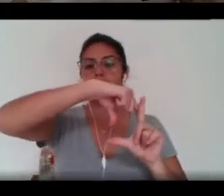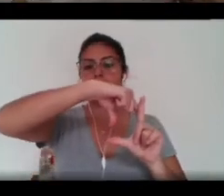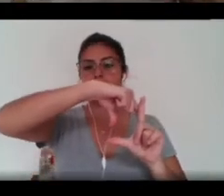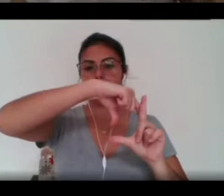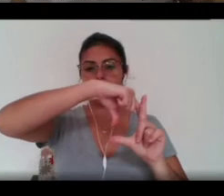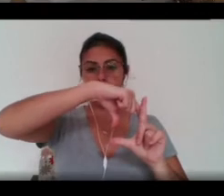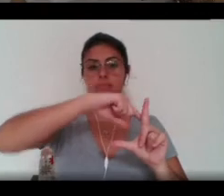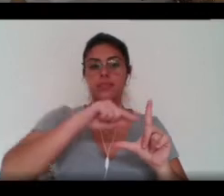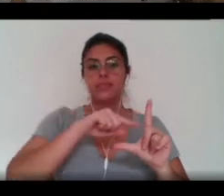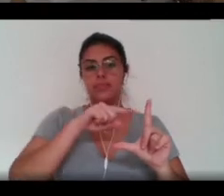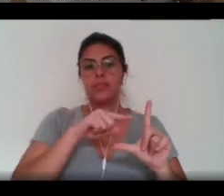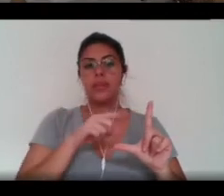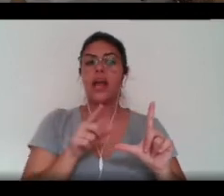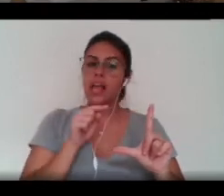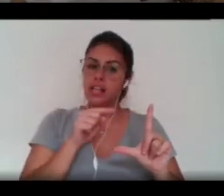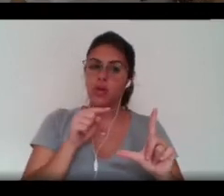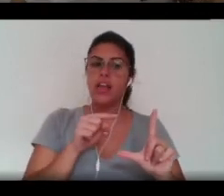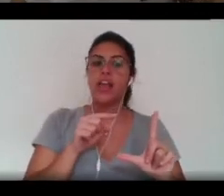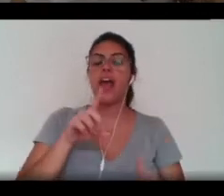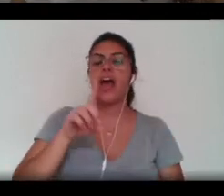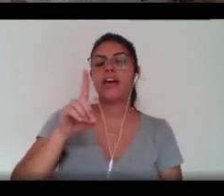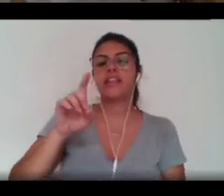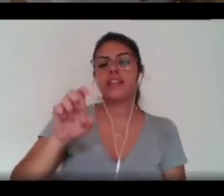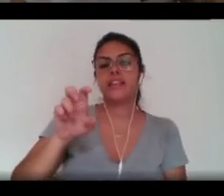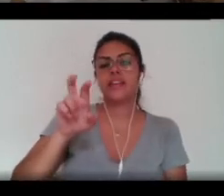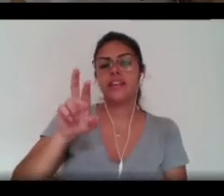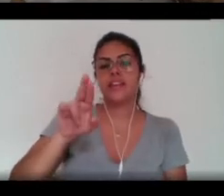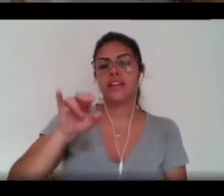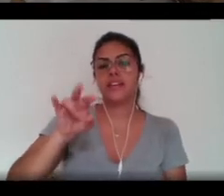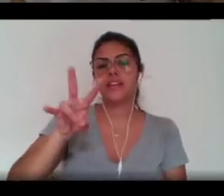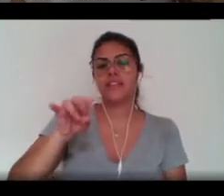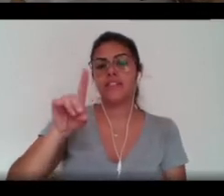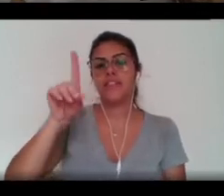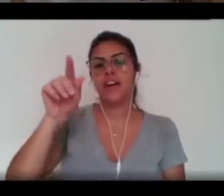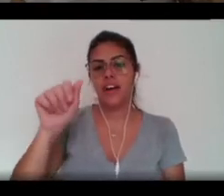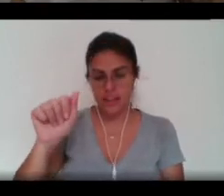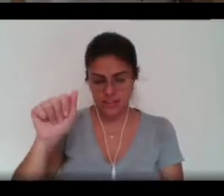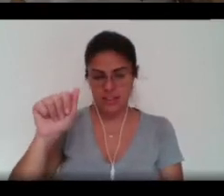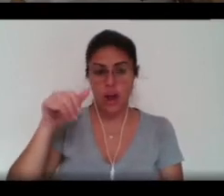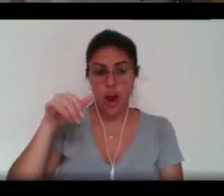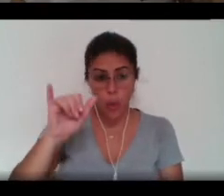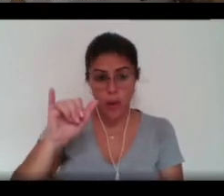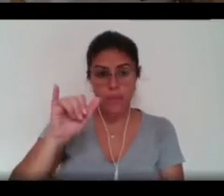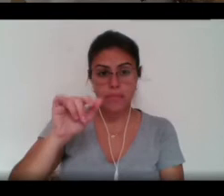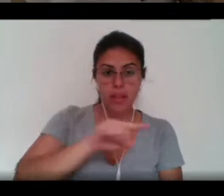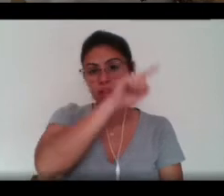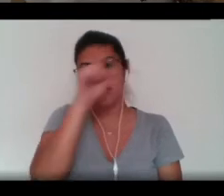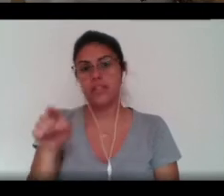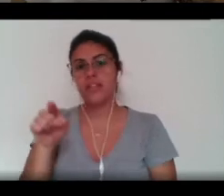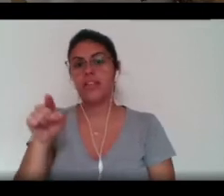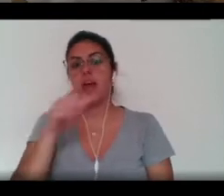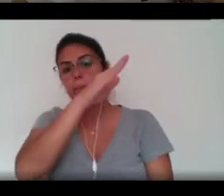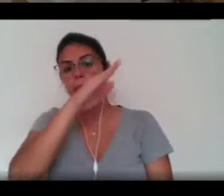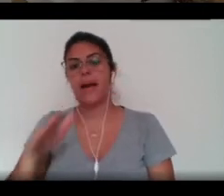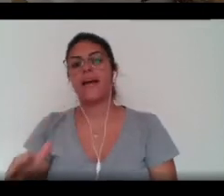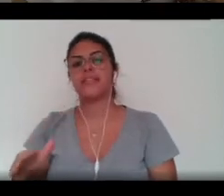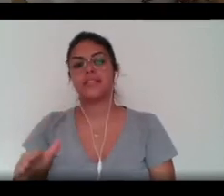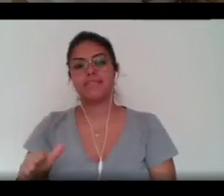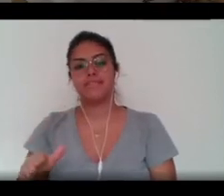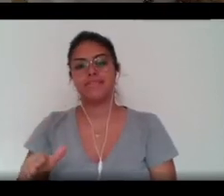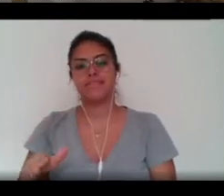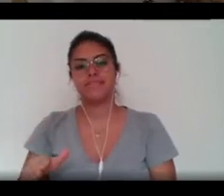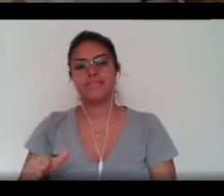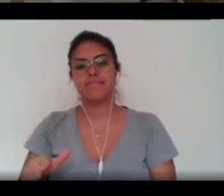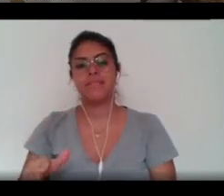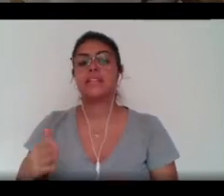parábola, e a derivada do y em relação ao tempo, que é a velocidade, então vai ser uma reta, que é